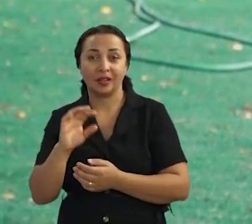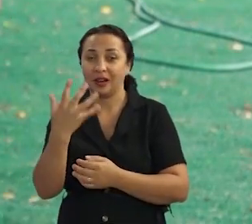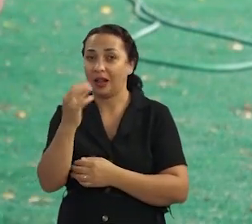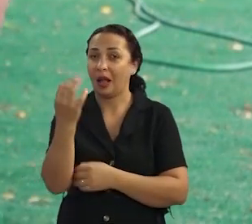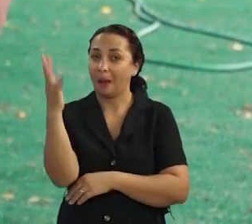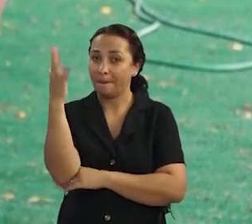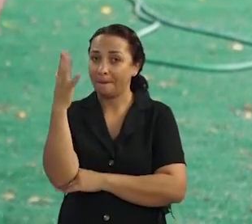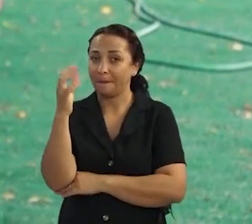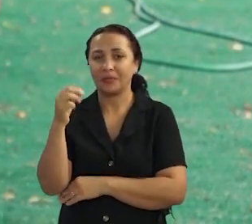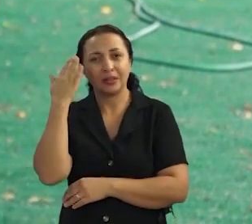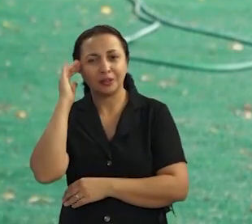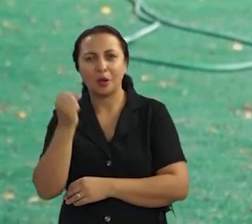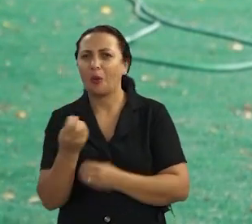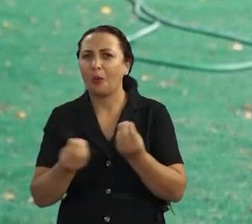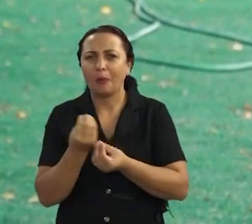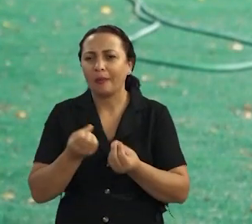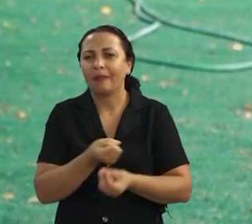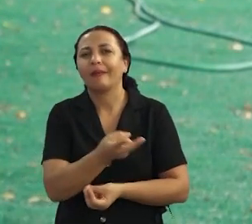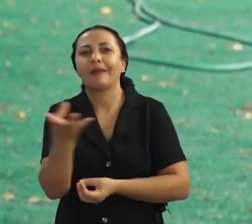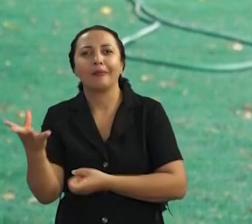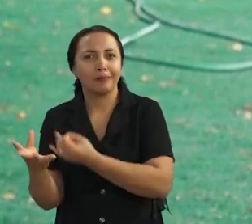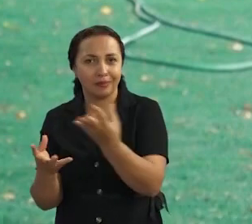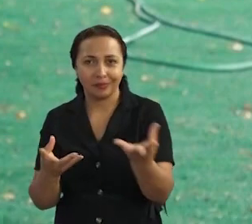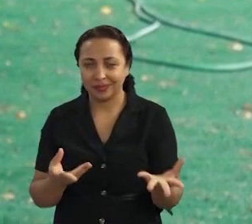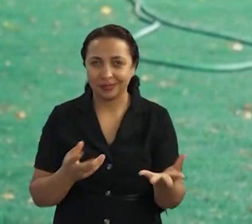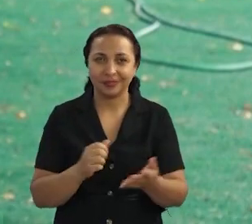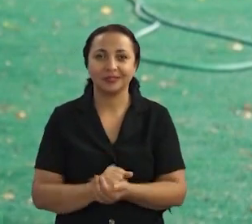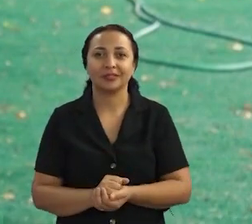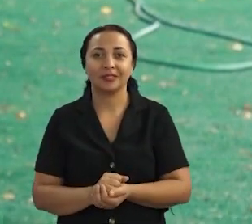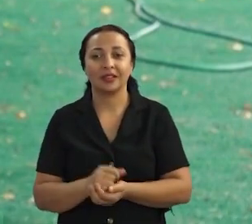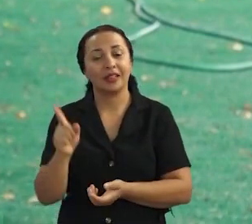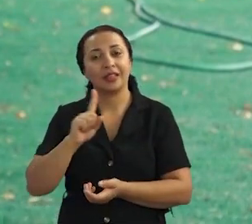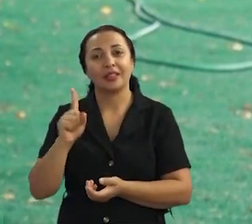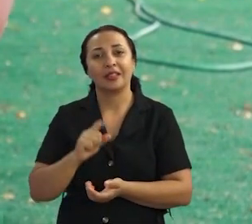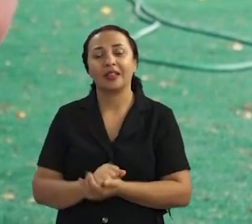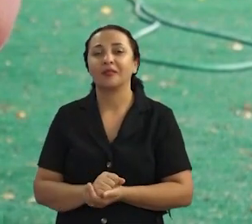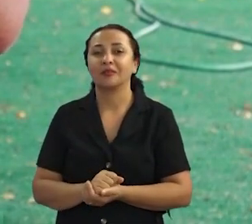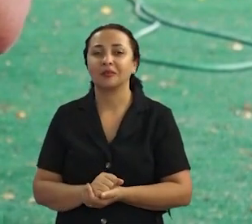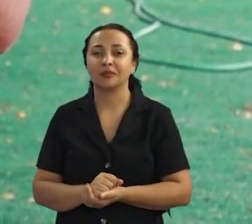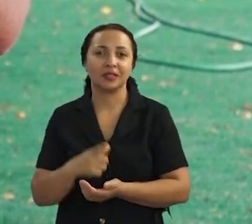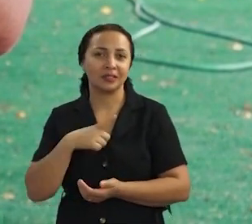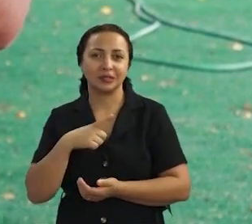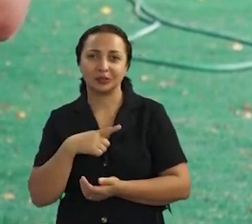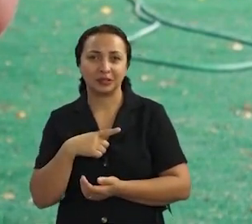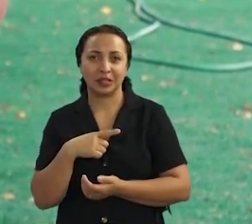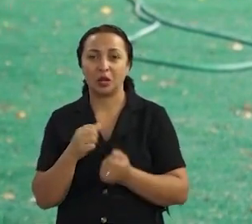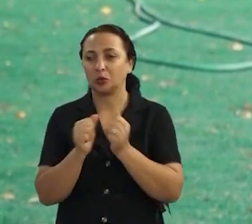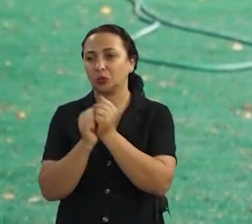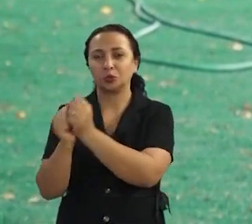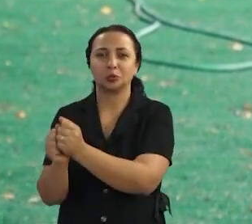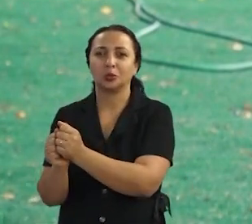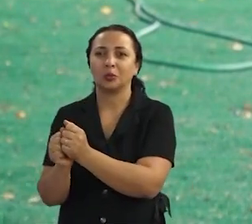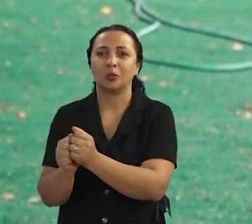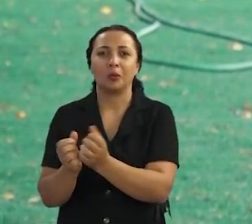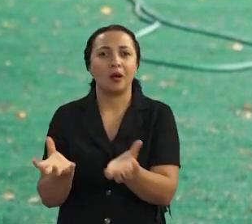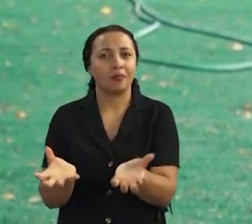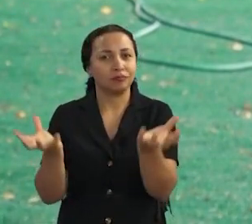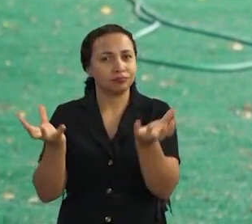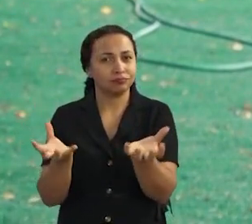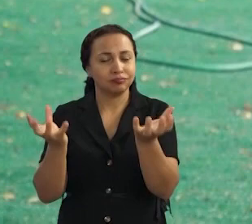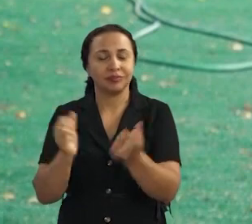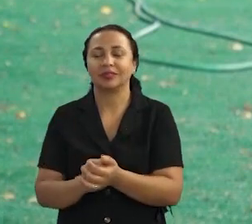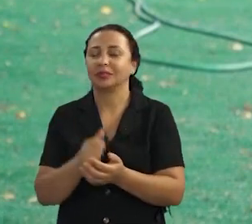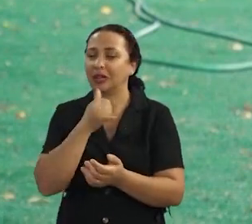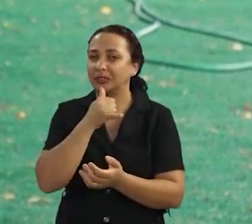essa planta, por exemplo, é considerada como mato. Embora ela não ela não compete com outras